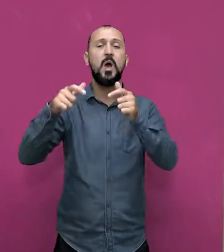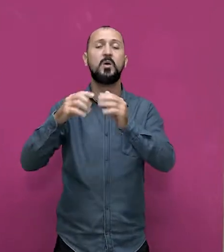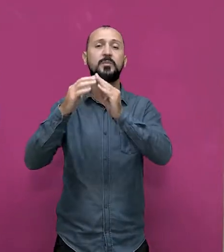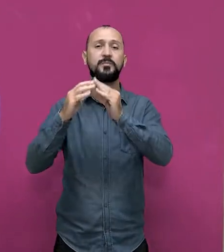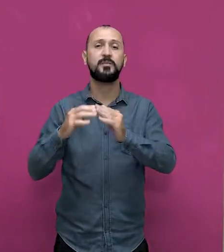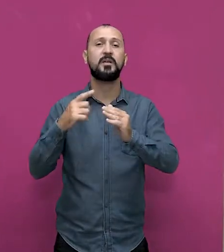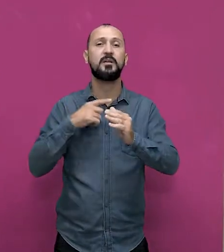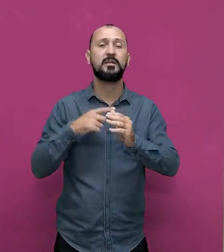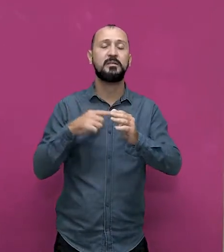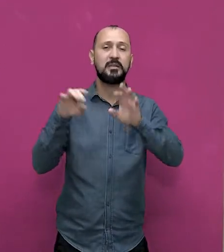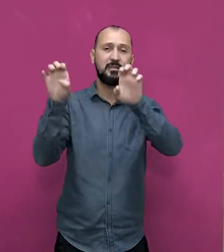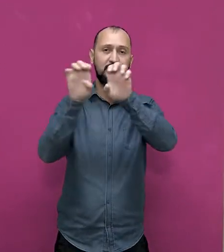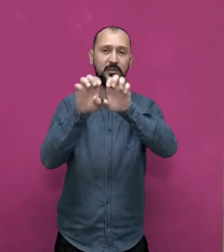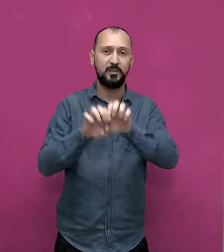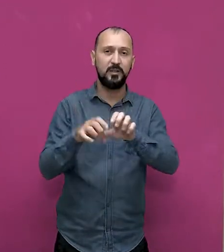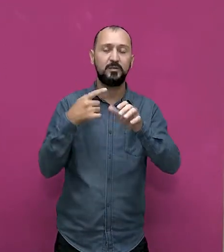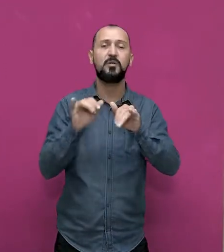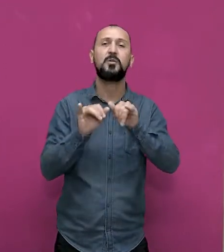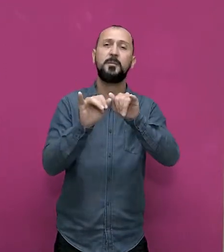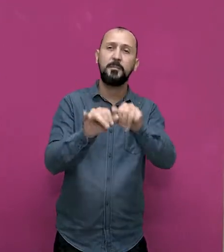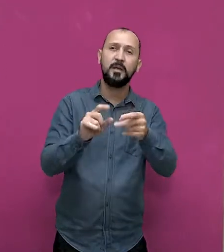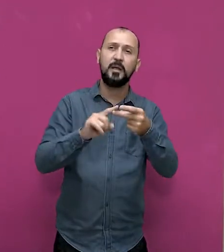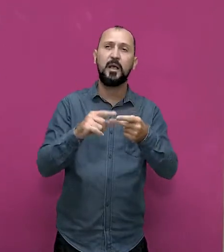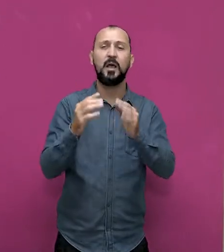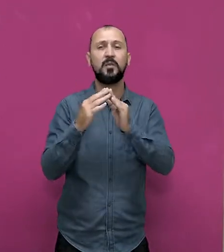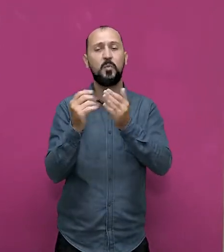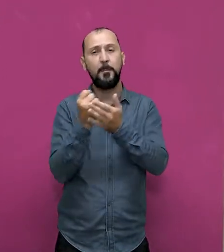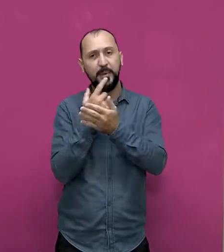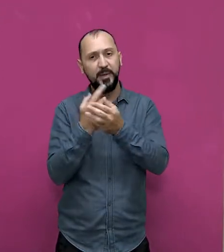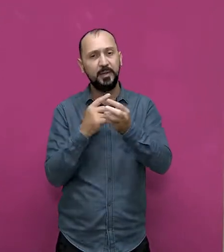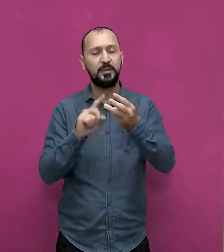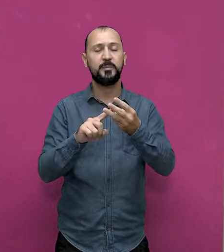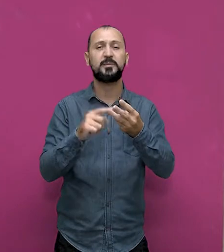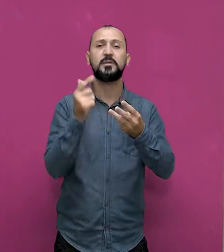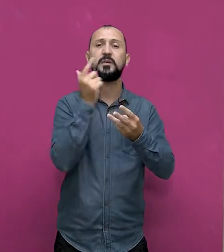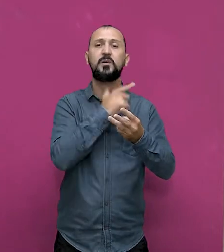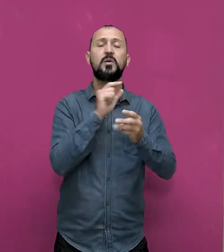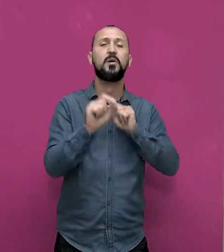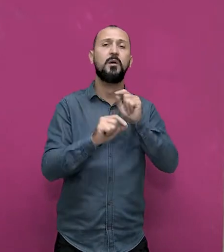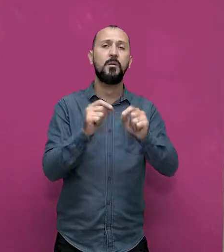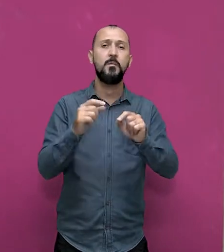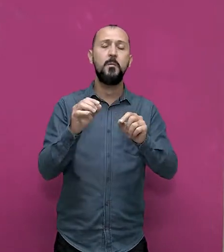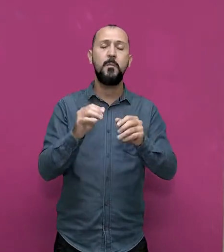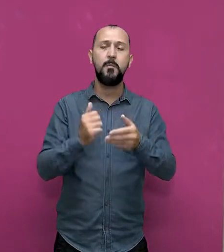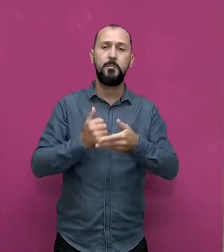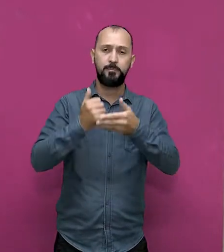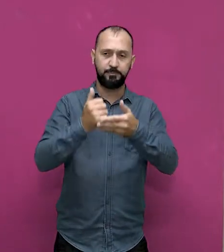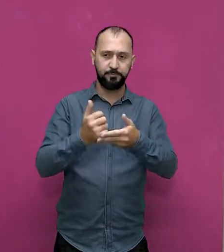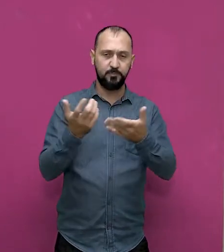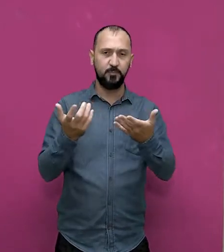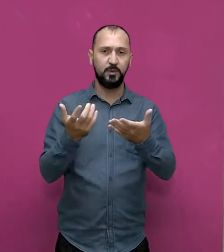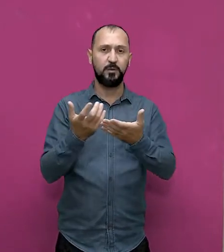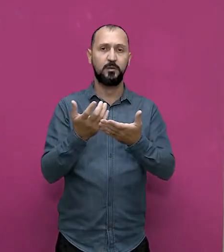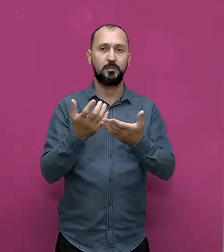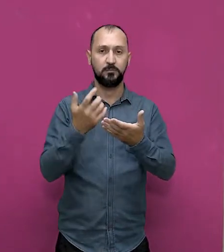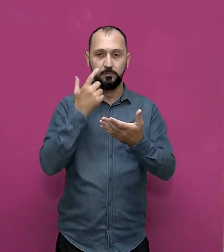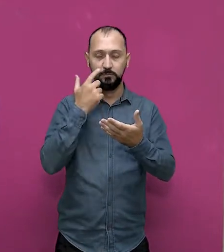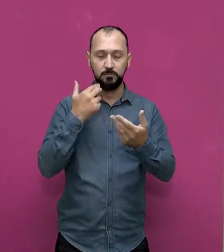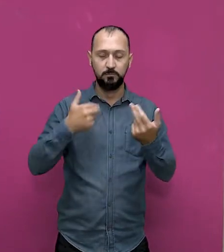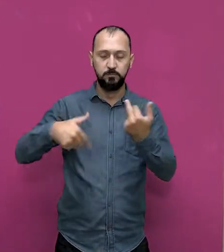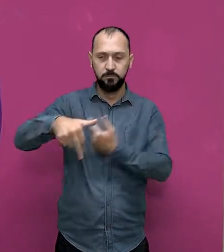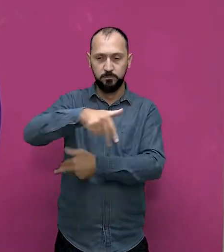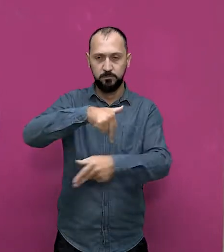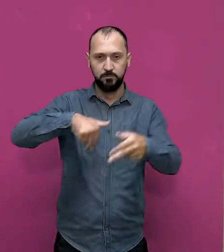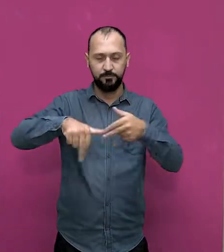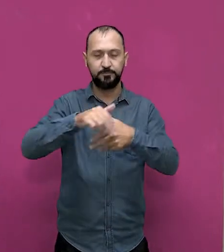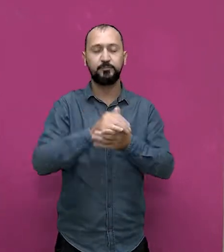da onde elas residem tem que ter essa infraestrutura de mercados, padarias, para que você consiga aí fazer com que as pessoas